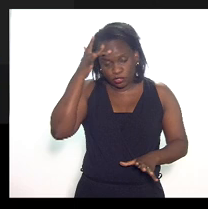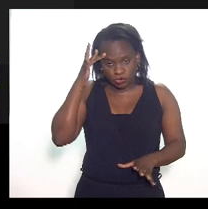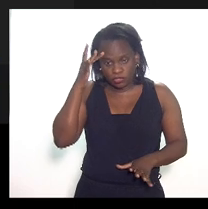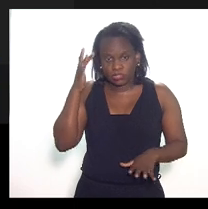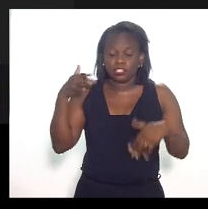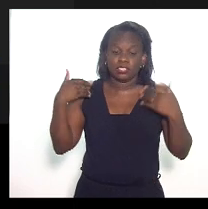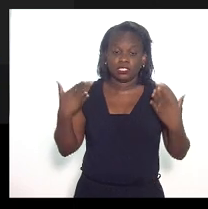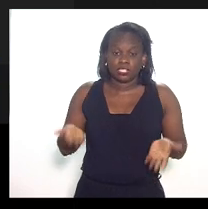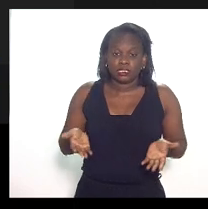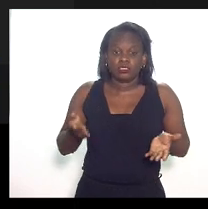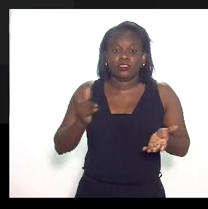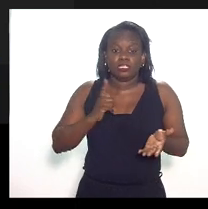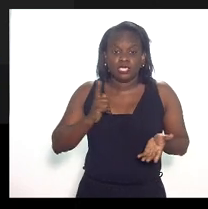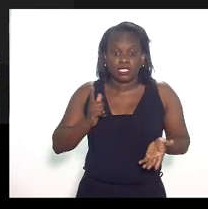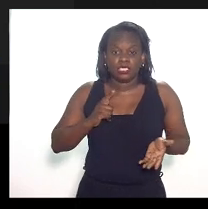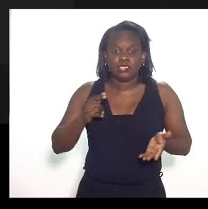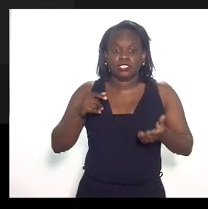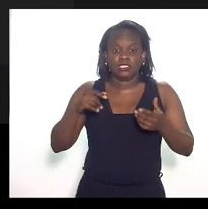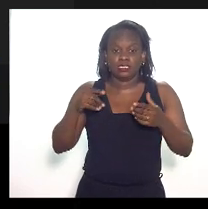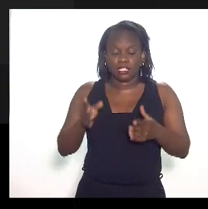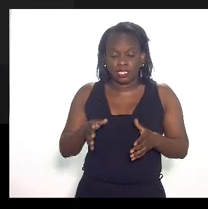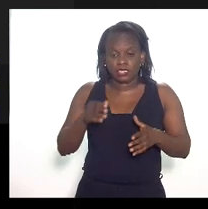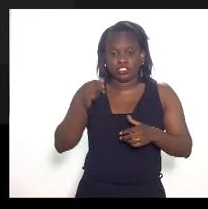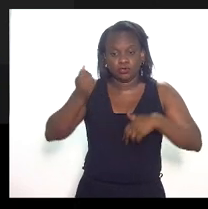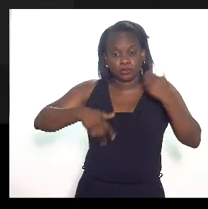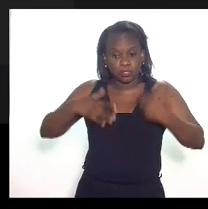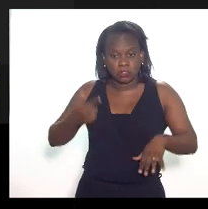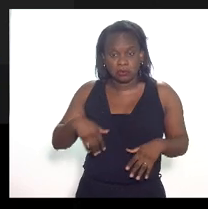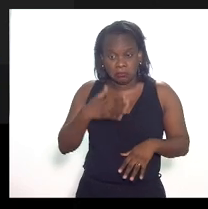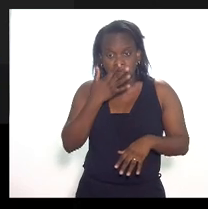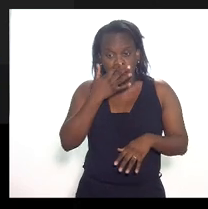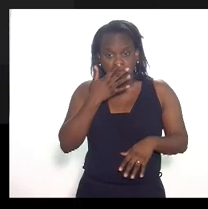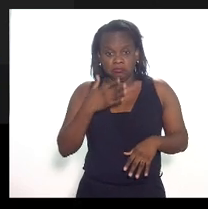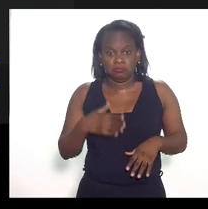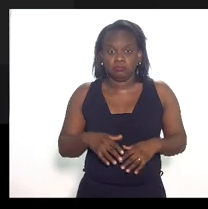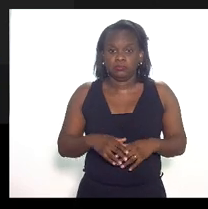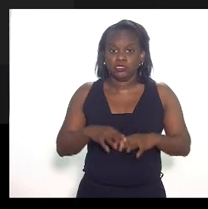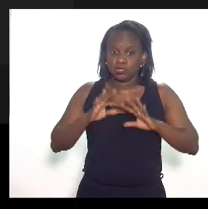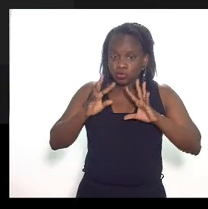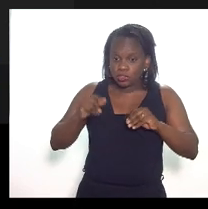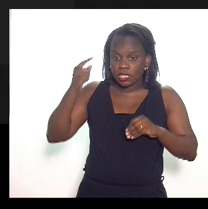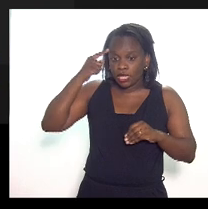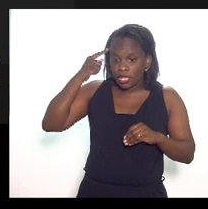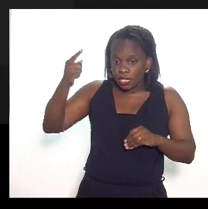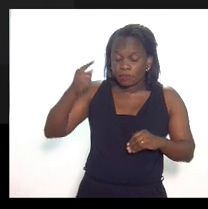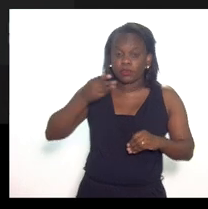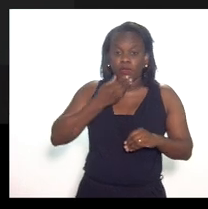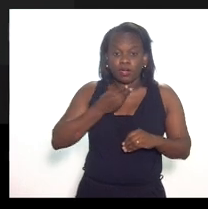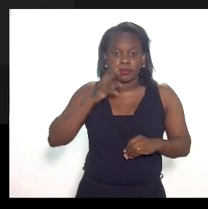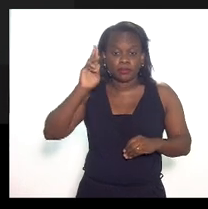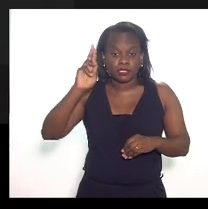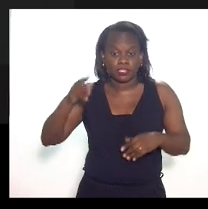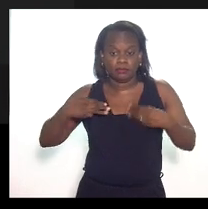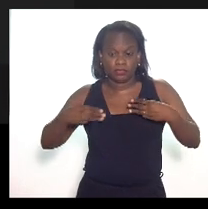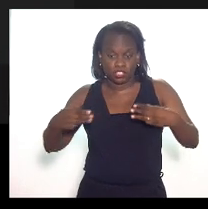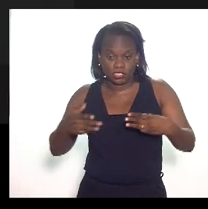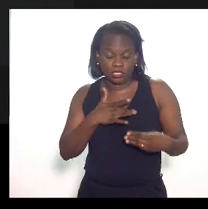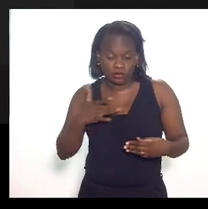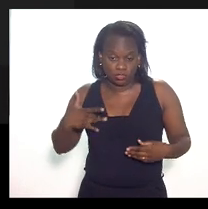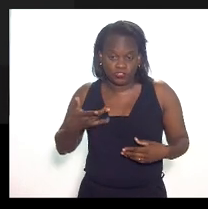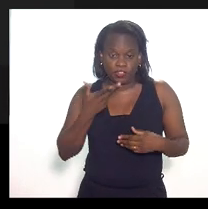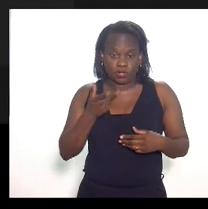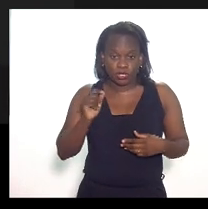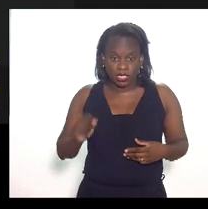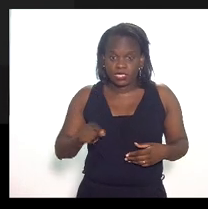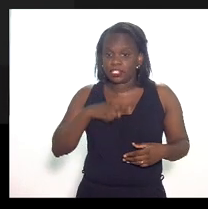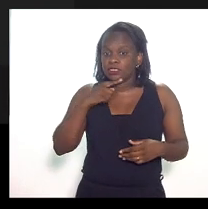pessoas. E tivemos uma declaração sui generis, eu fiquei impressionado com isso e quero que todos lembrem disso. Disse aqui o representante do Ministério que